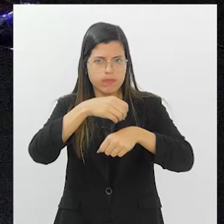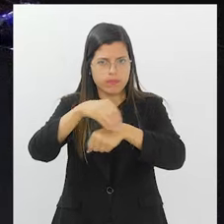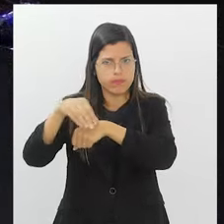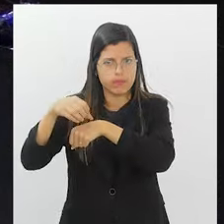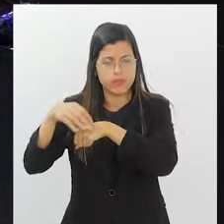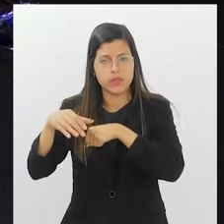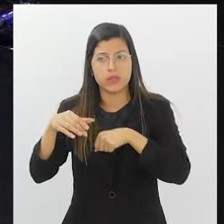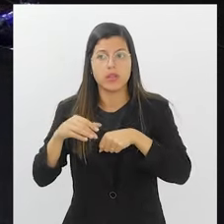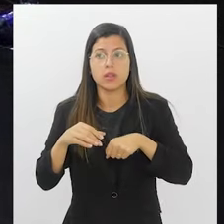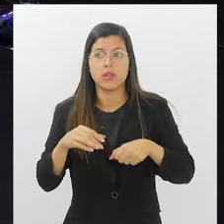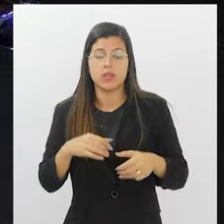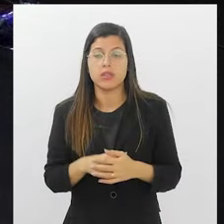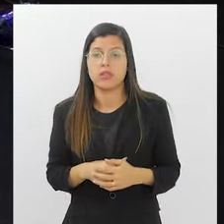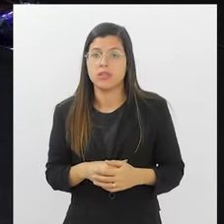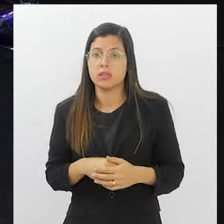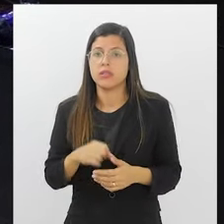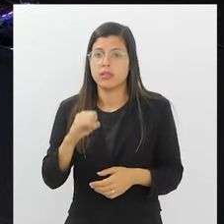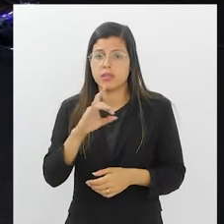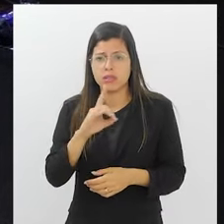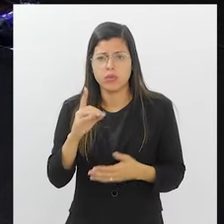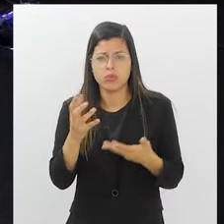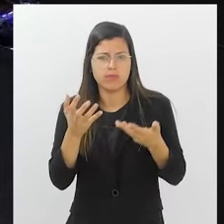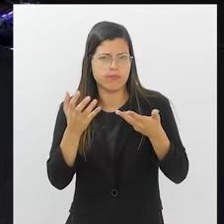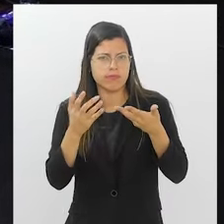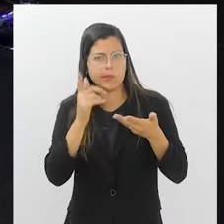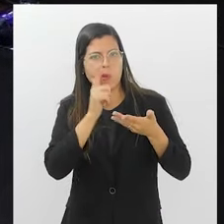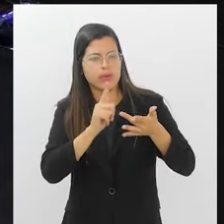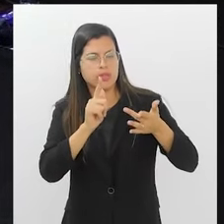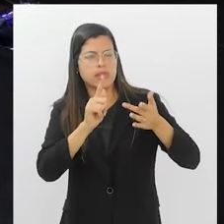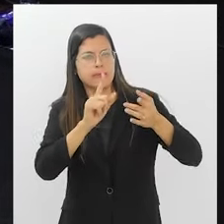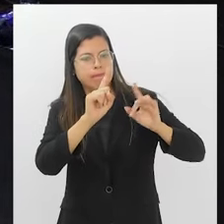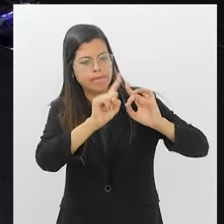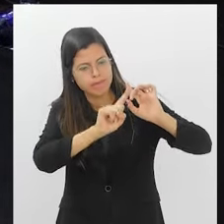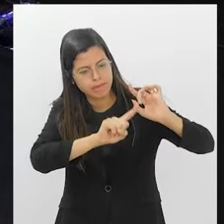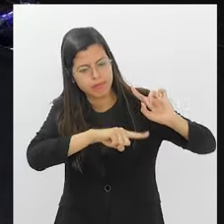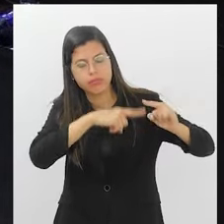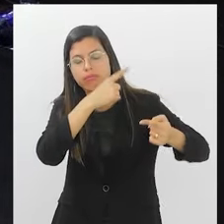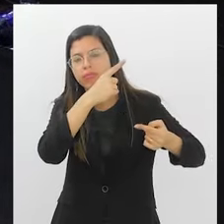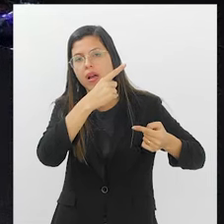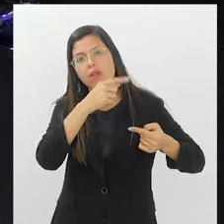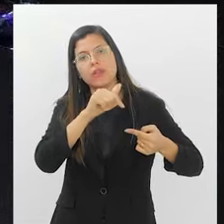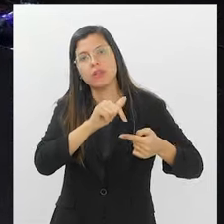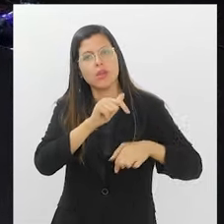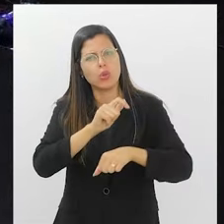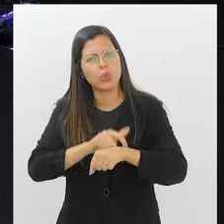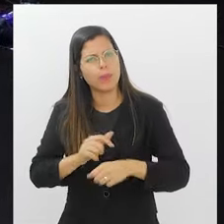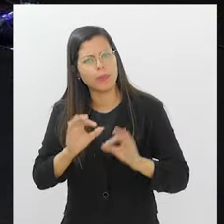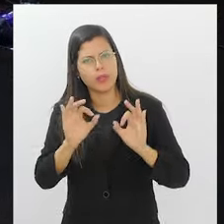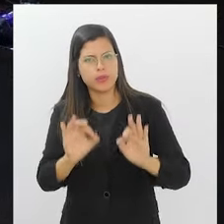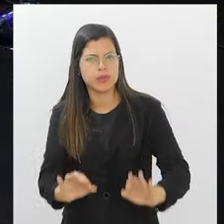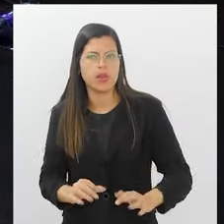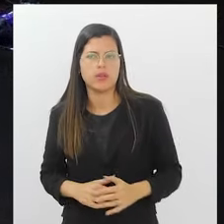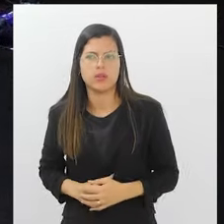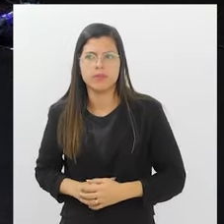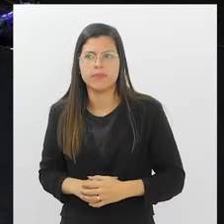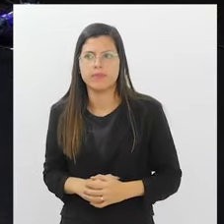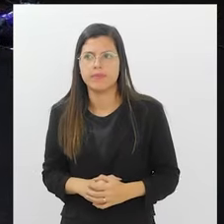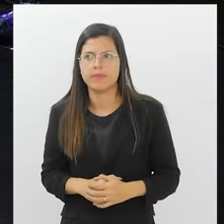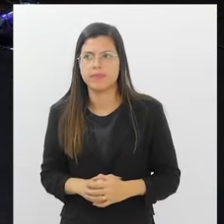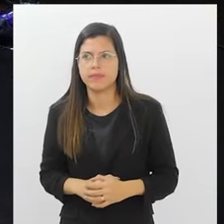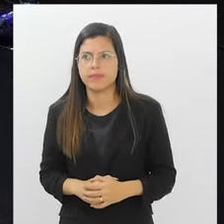indicações que vão ser, se Deus quiser, a gente vamos avançar. Isso tudo na sua hora, no seu tempo